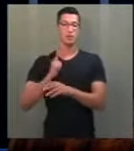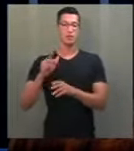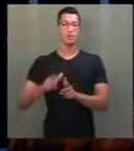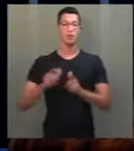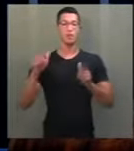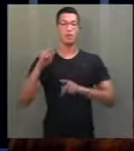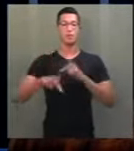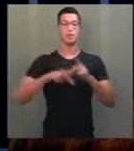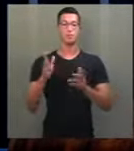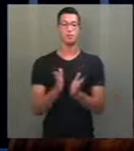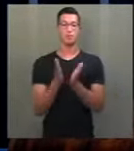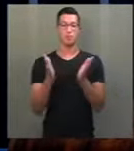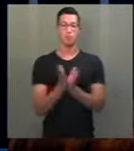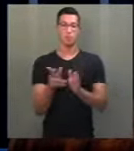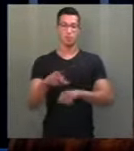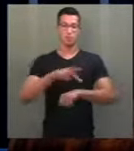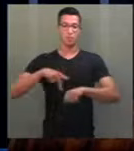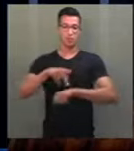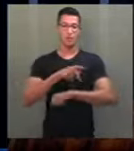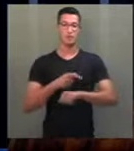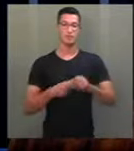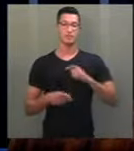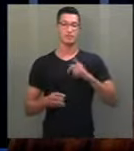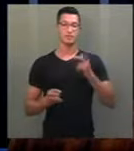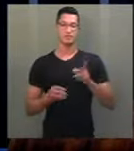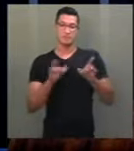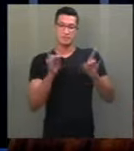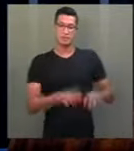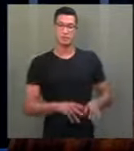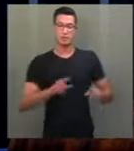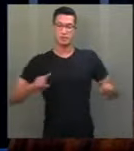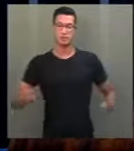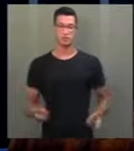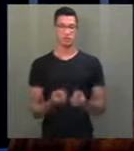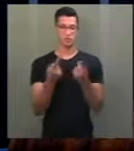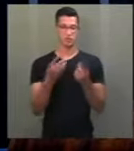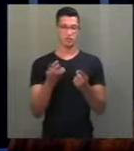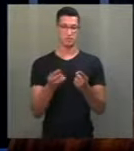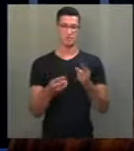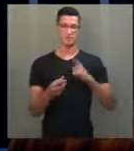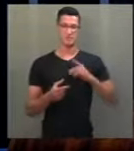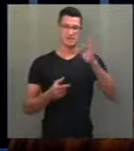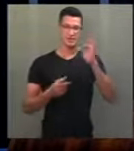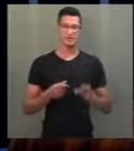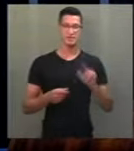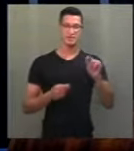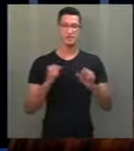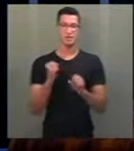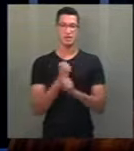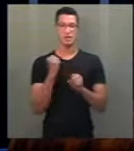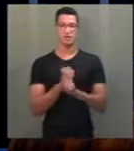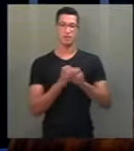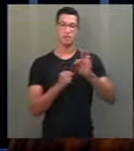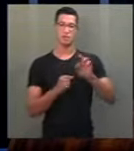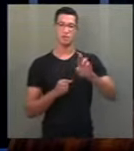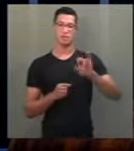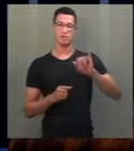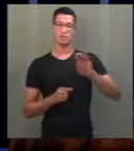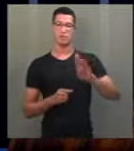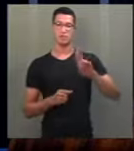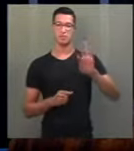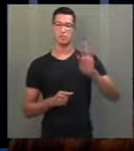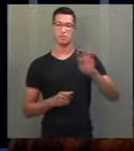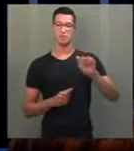população pobre do país, não desistir desse desafio, ter a certeza de que a reforma tributária